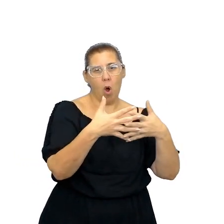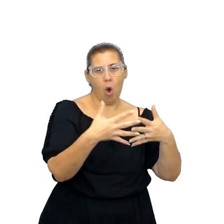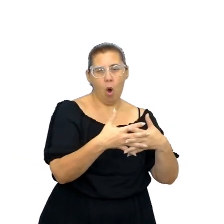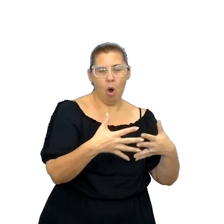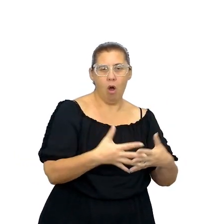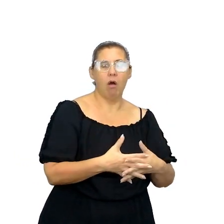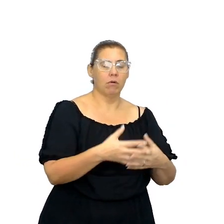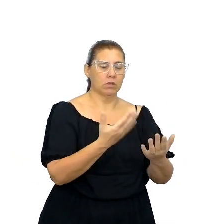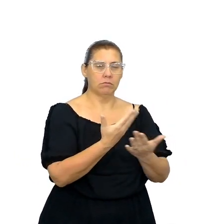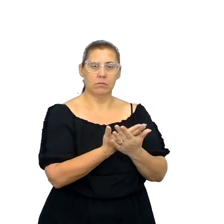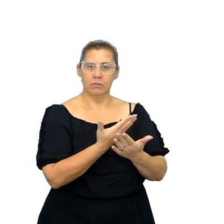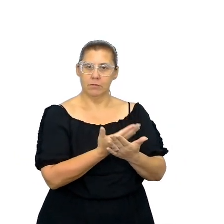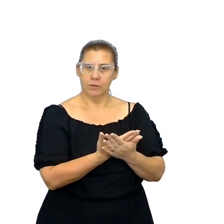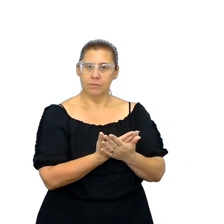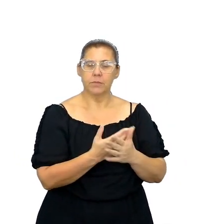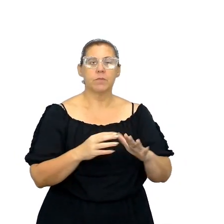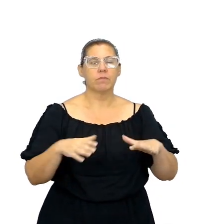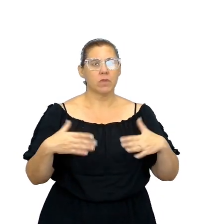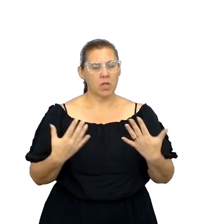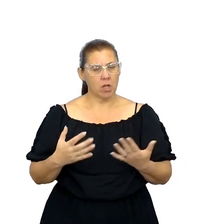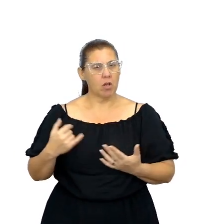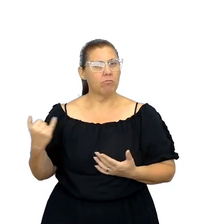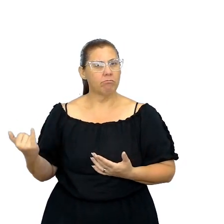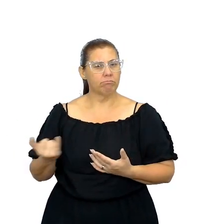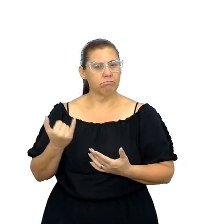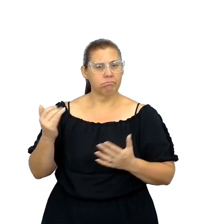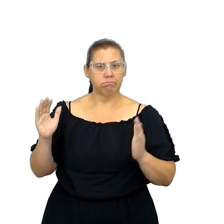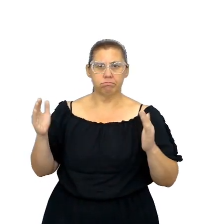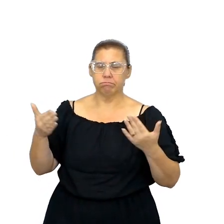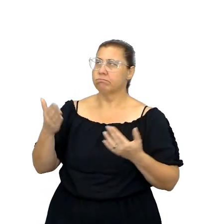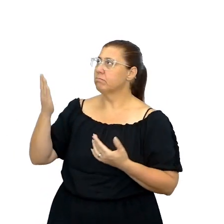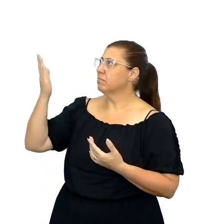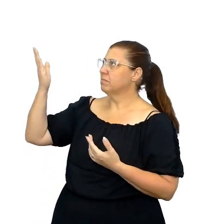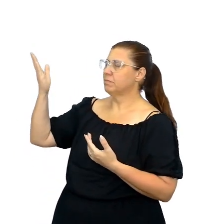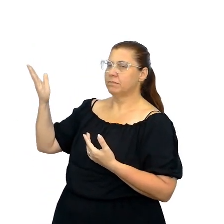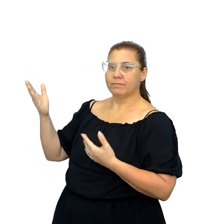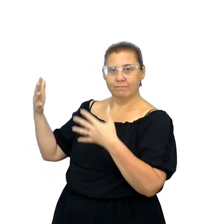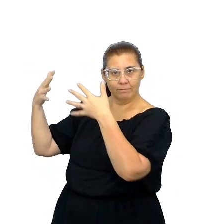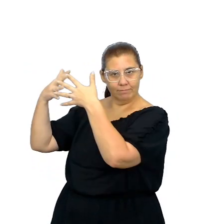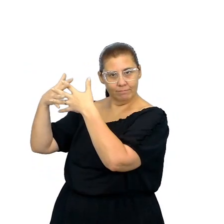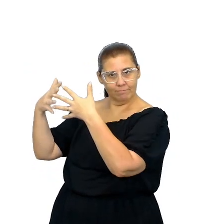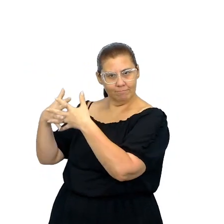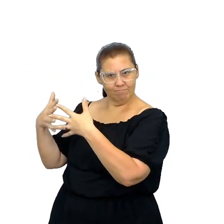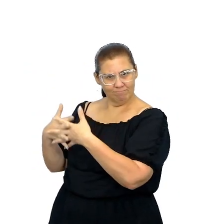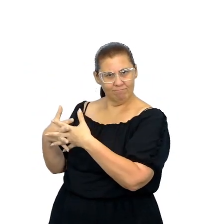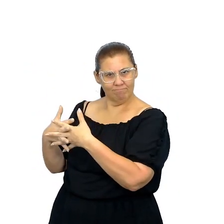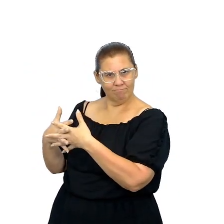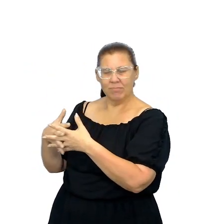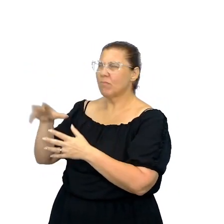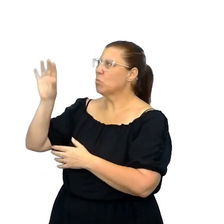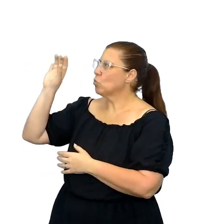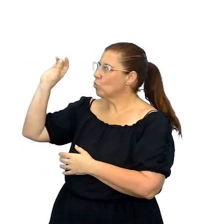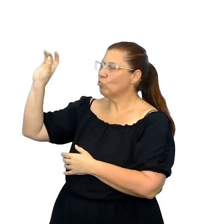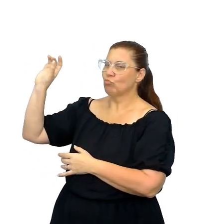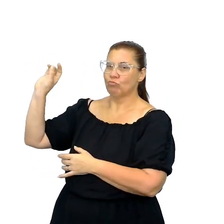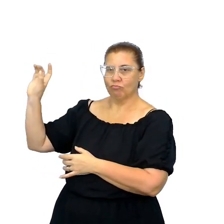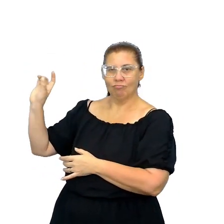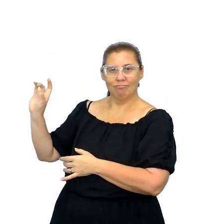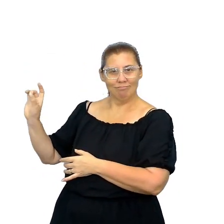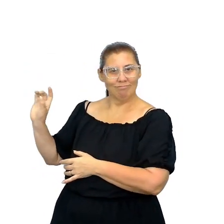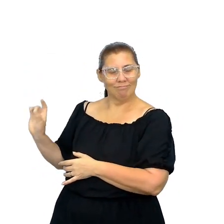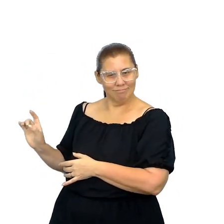dos estudos, né. Então, é necessário olhar para esse nível de complexidade de cada um desses